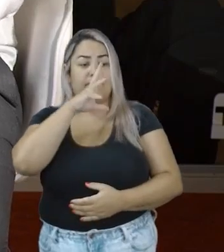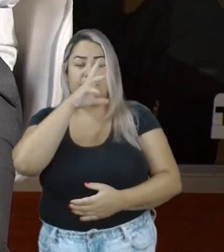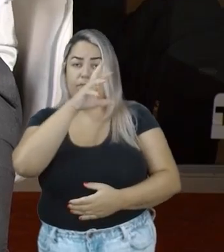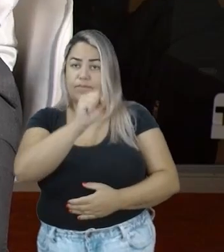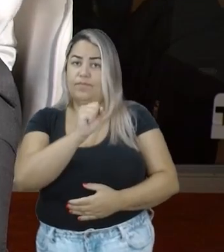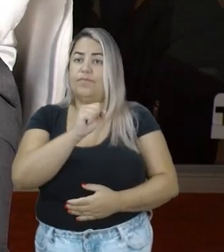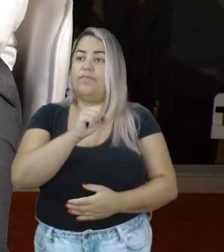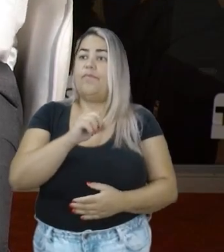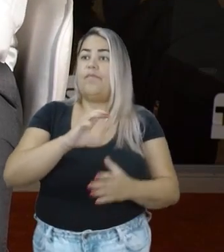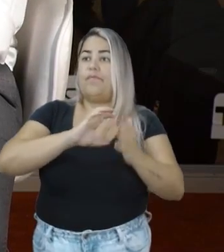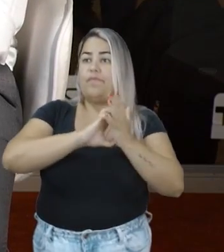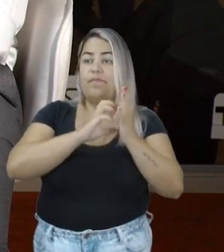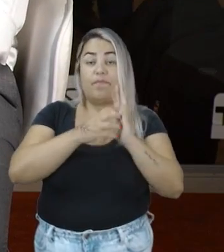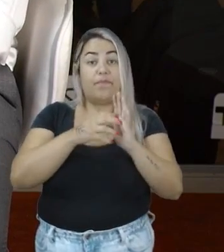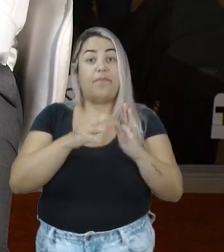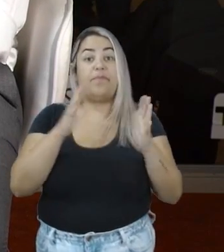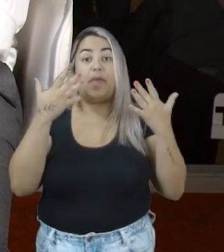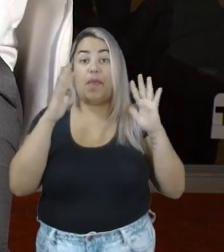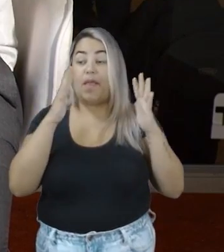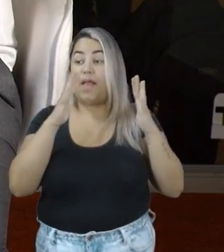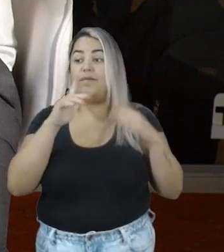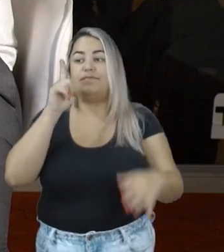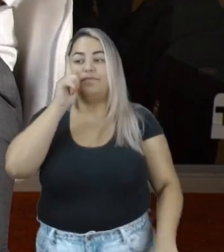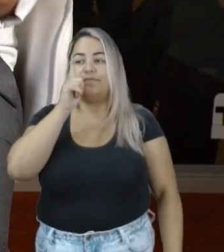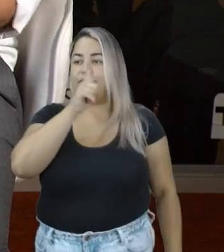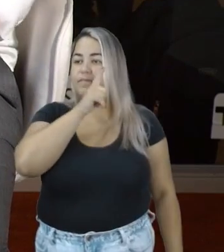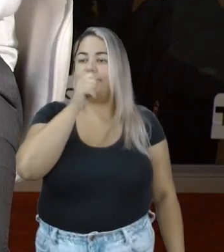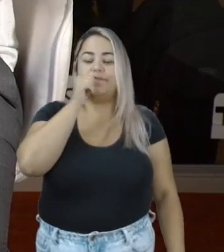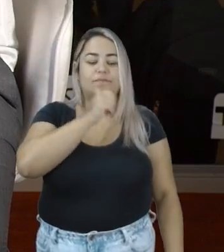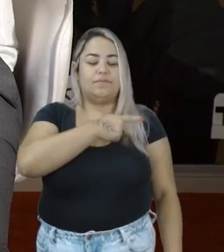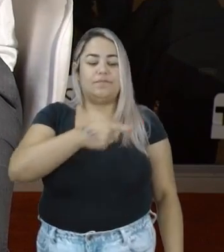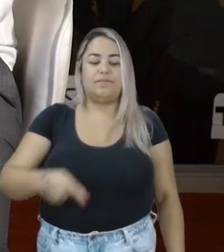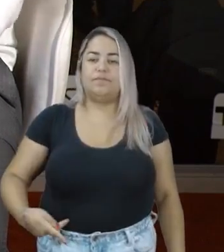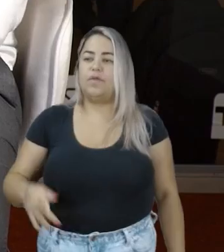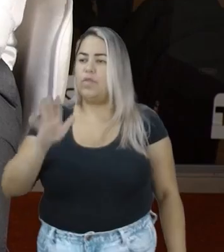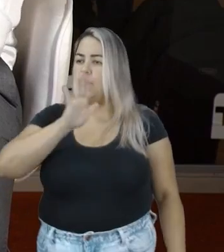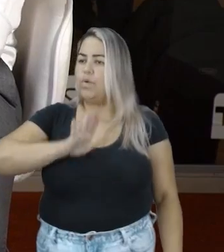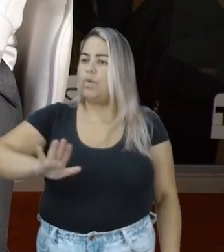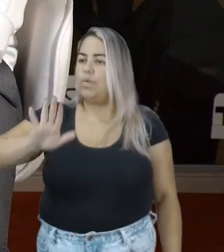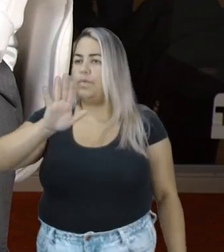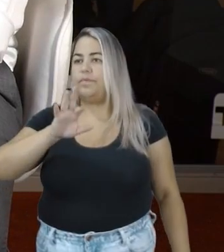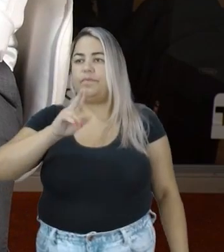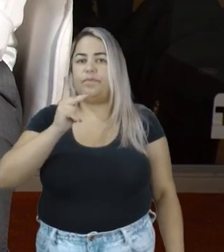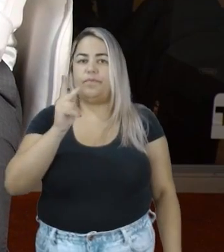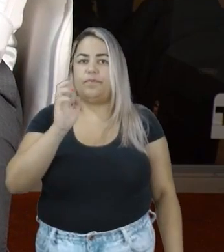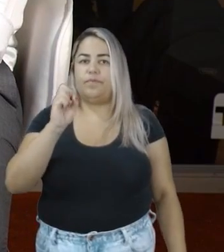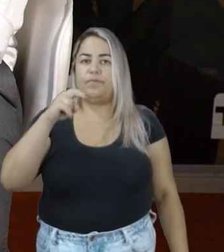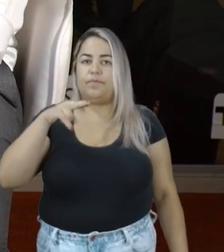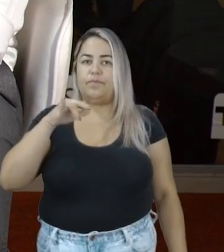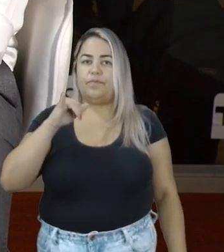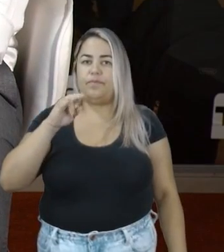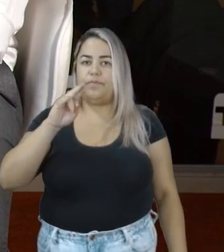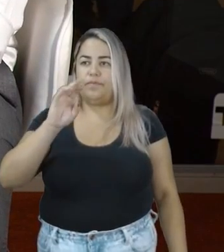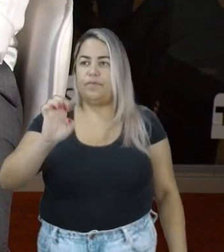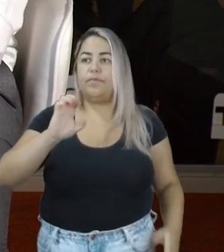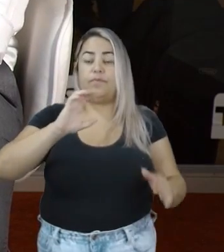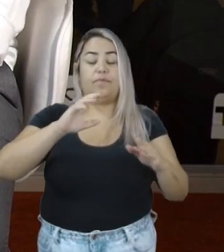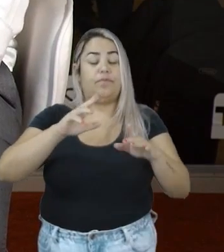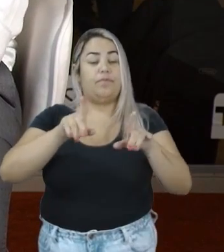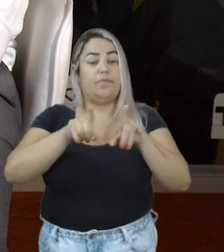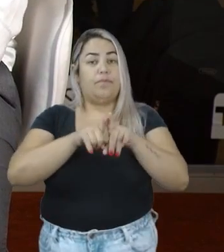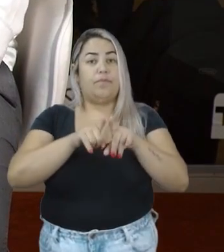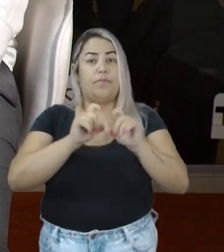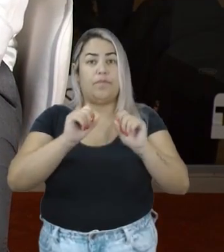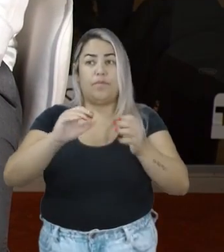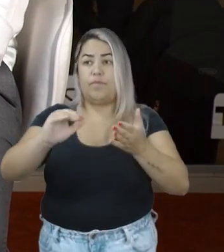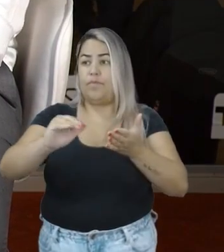Então, de parabéns à presidenta Gleice Hoffmann, toda a executiva nacional, meu querido Henrique Fontana, secretário-geral do partido. Então, de parabéns